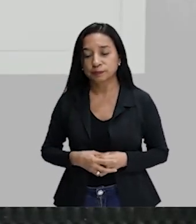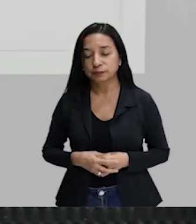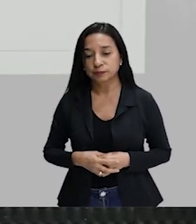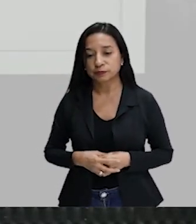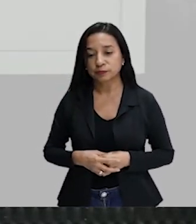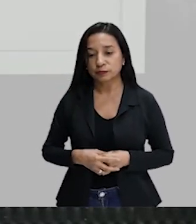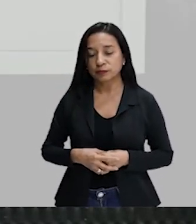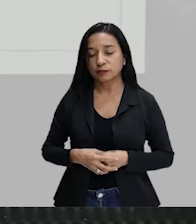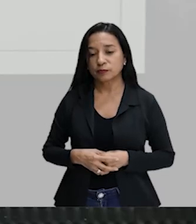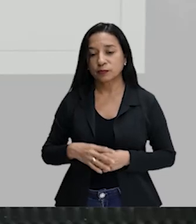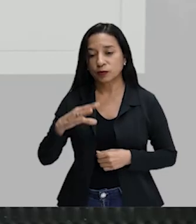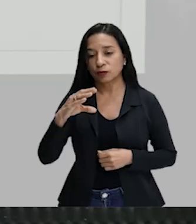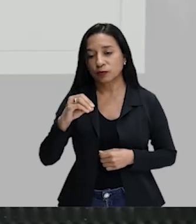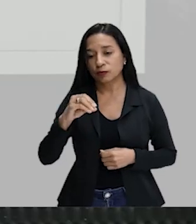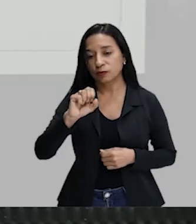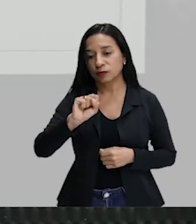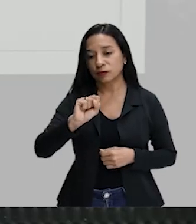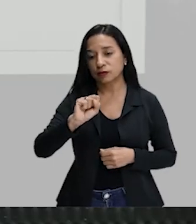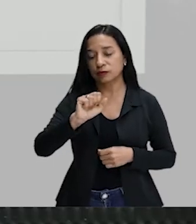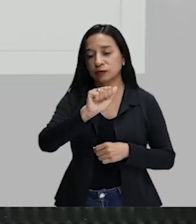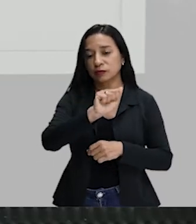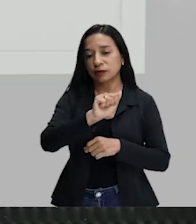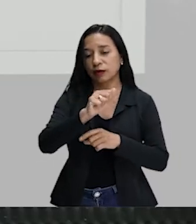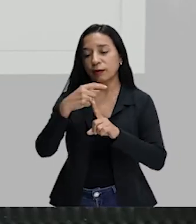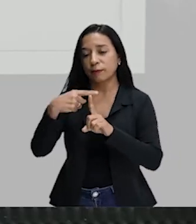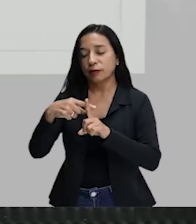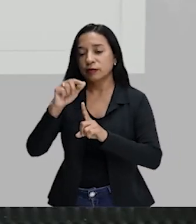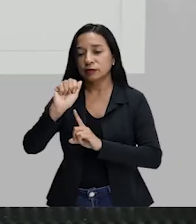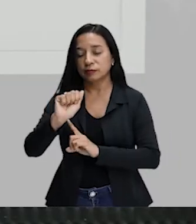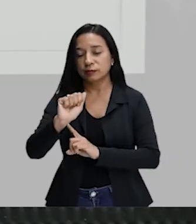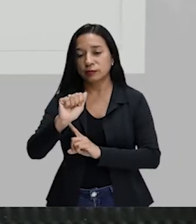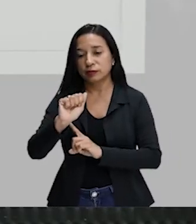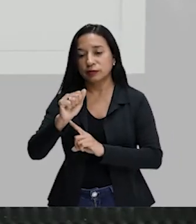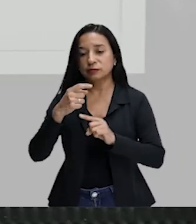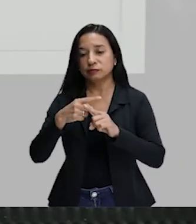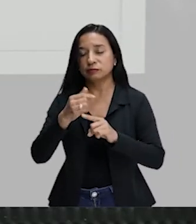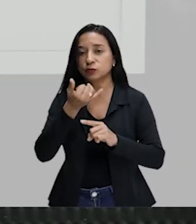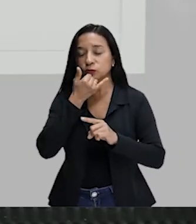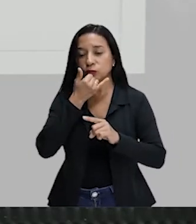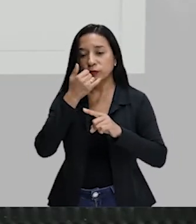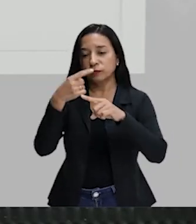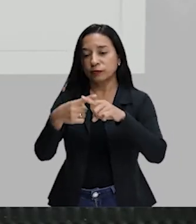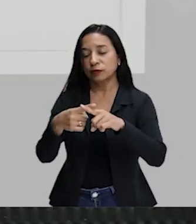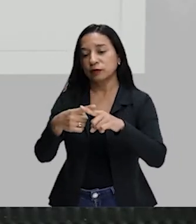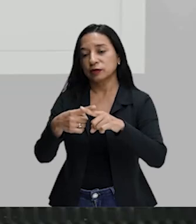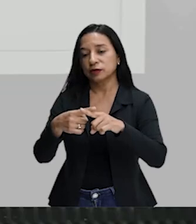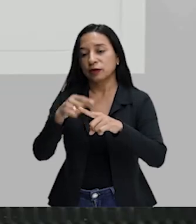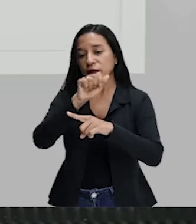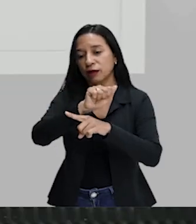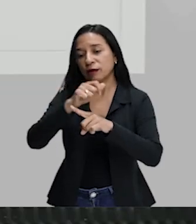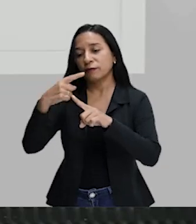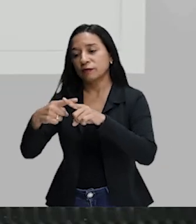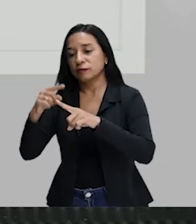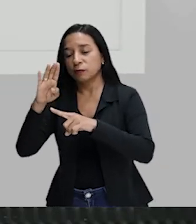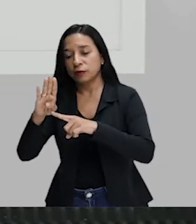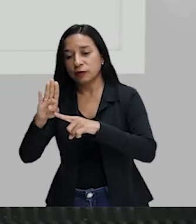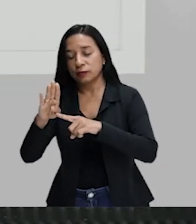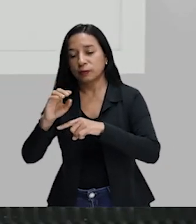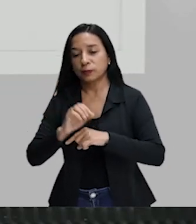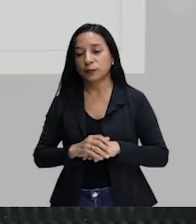Então, o cosseno de A mais B, cosseno de A vezes o cosseno de B, menos o seno de A vezes o seno de